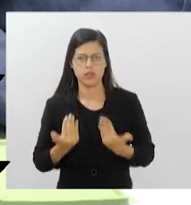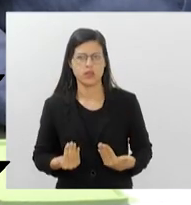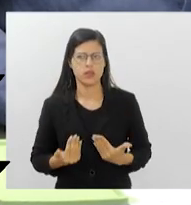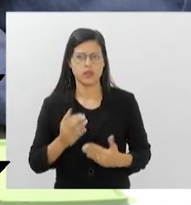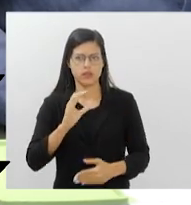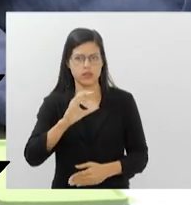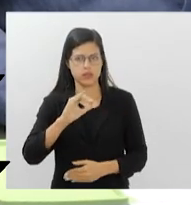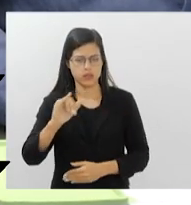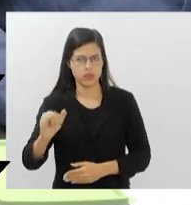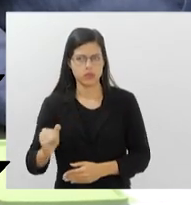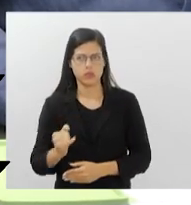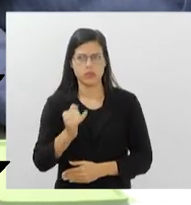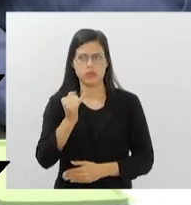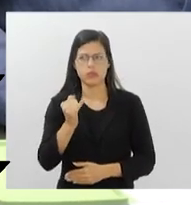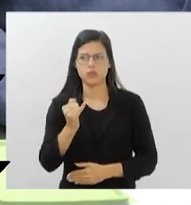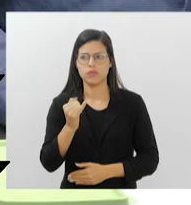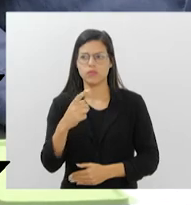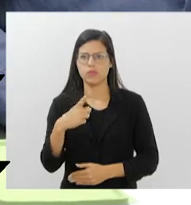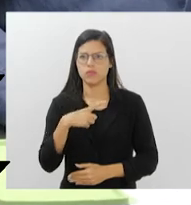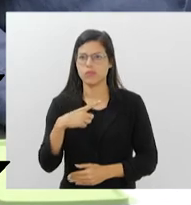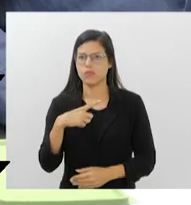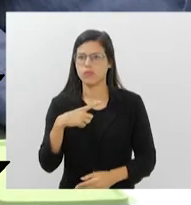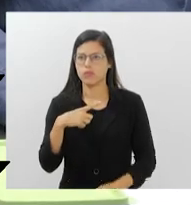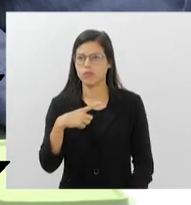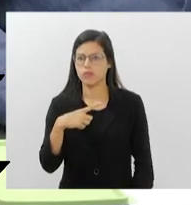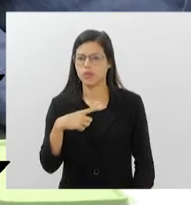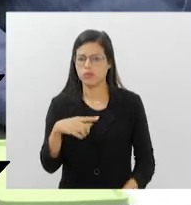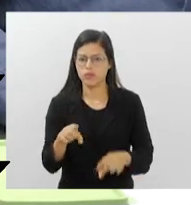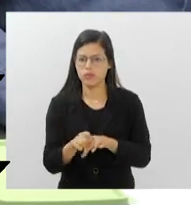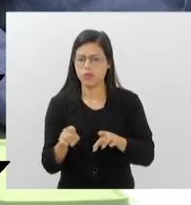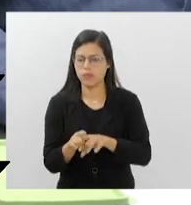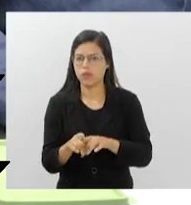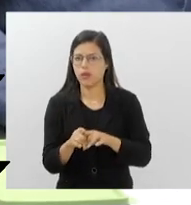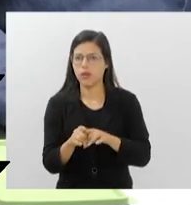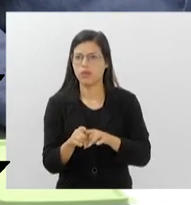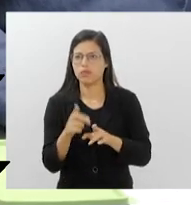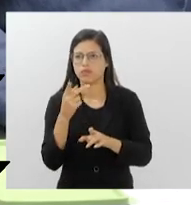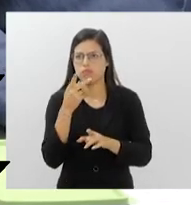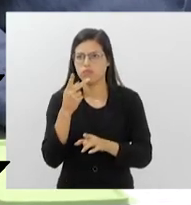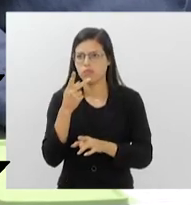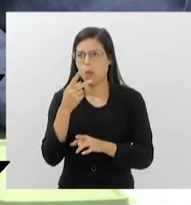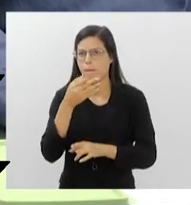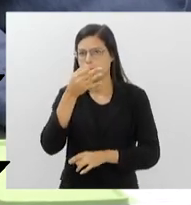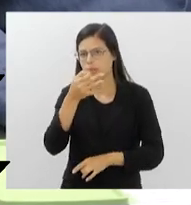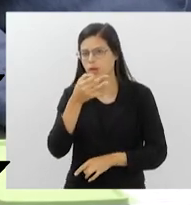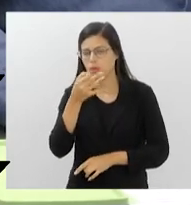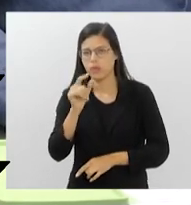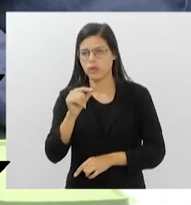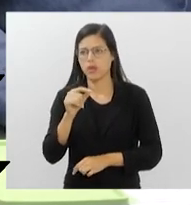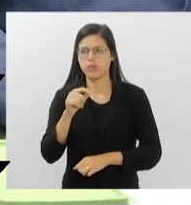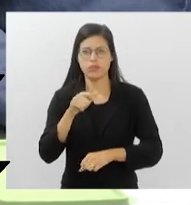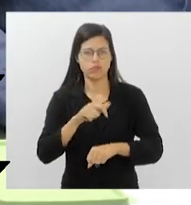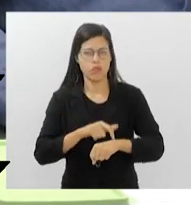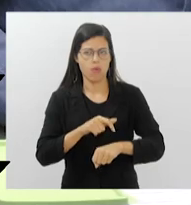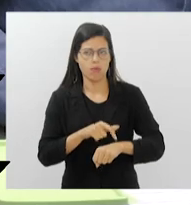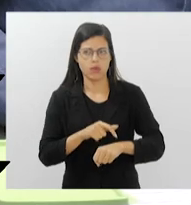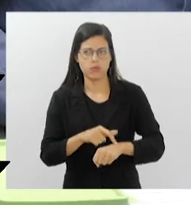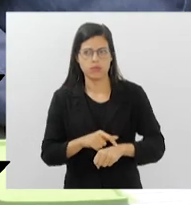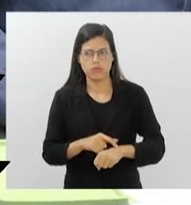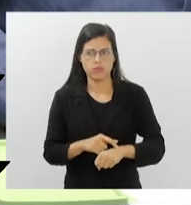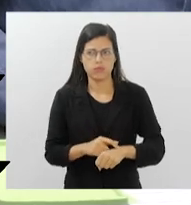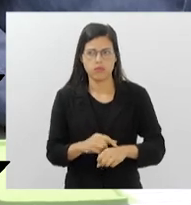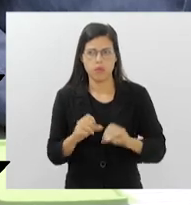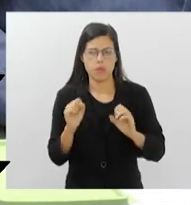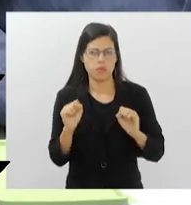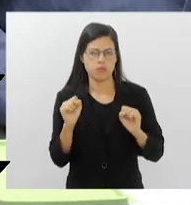projeto aquele dito que diz que a qualquer momento a qualquer momento poderia